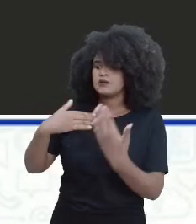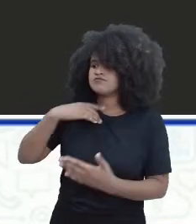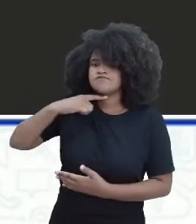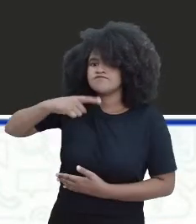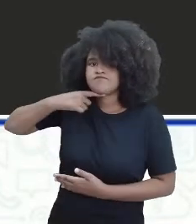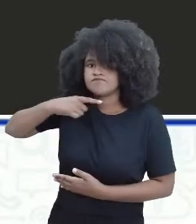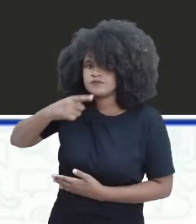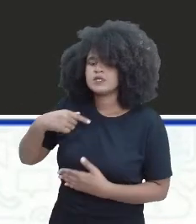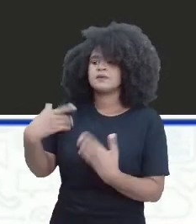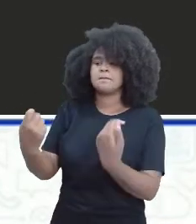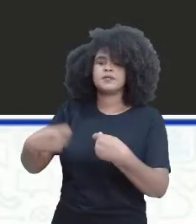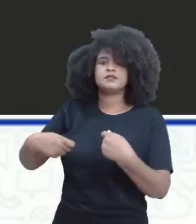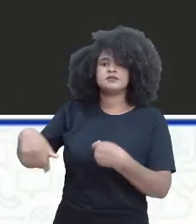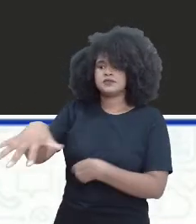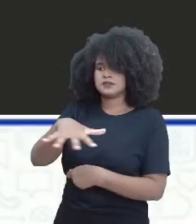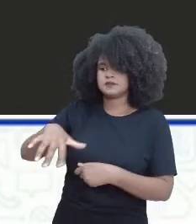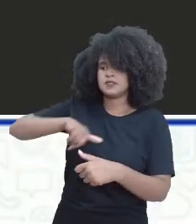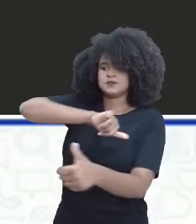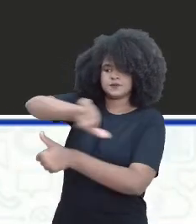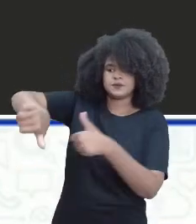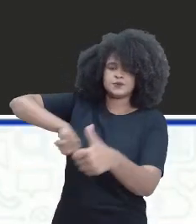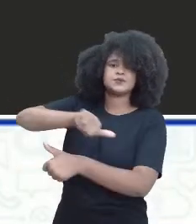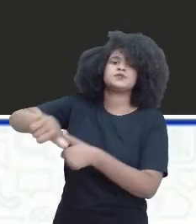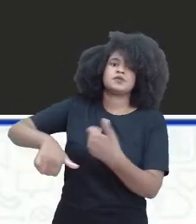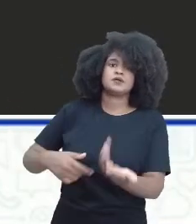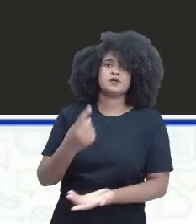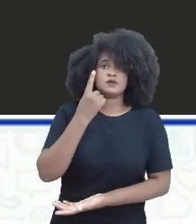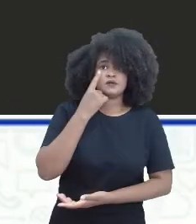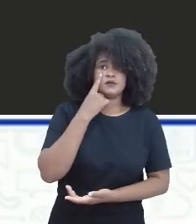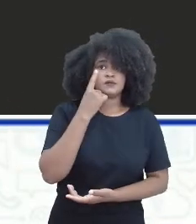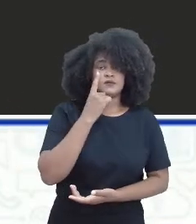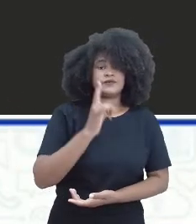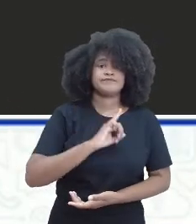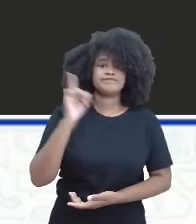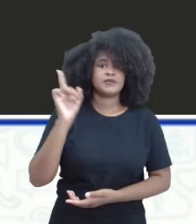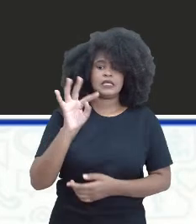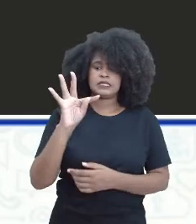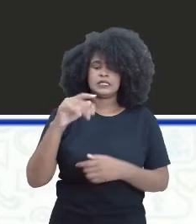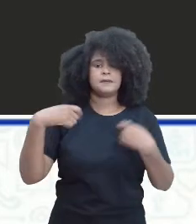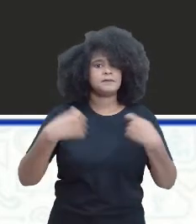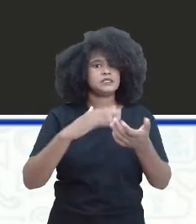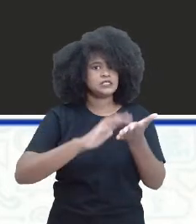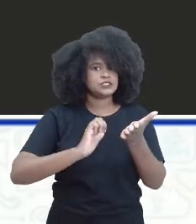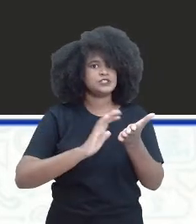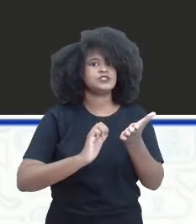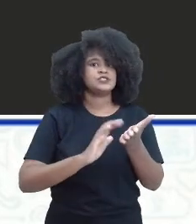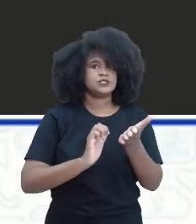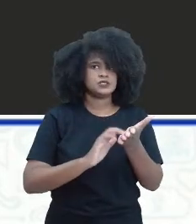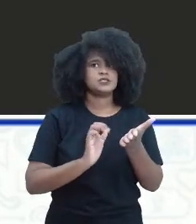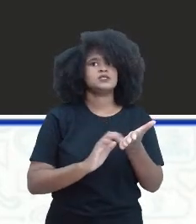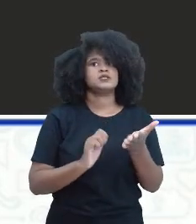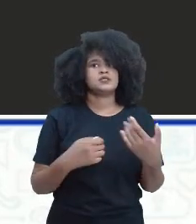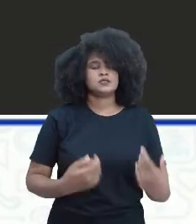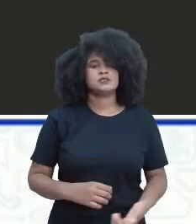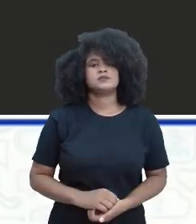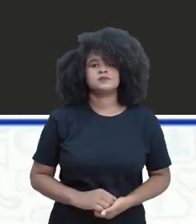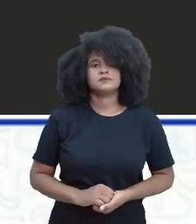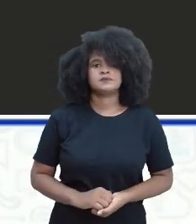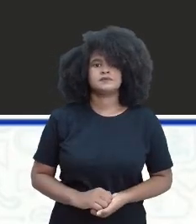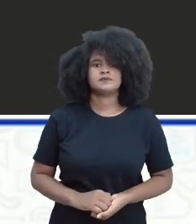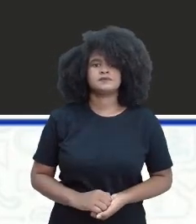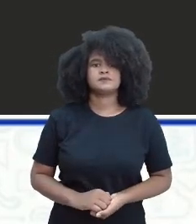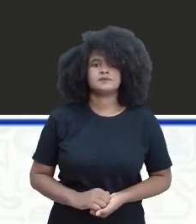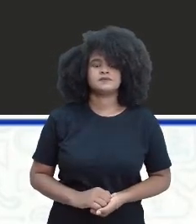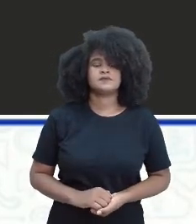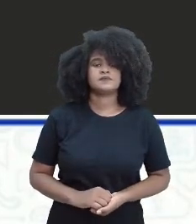Professor Rony, depois vamos lembrar de tirar esse T aqui, ó, se repetir em outras... Do DAS? Do DAS, olha lá que viagem. Vamos